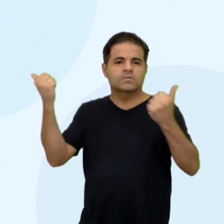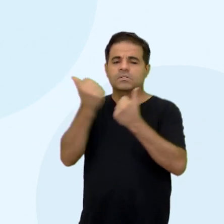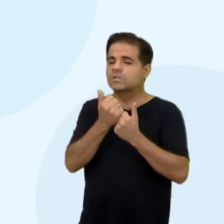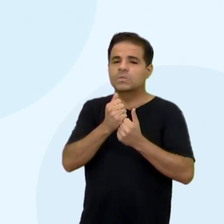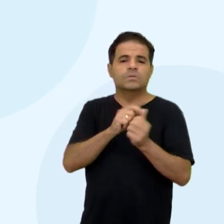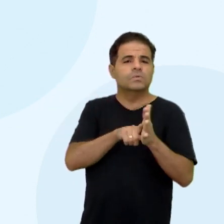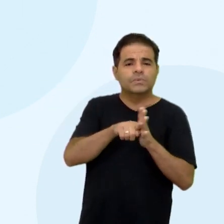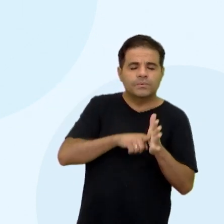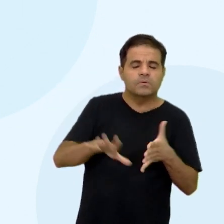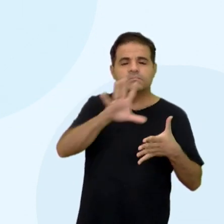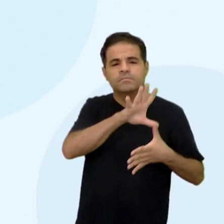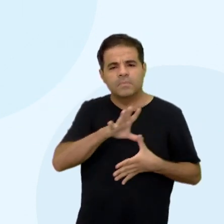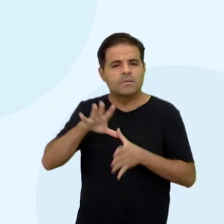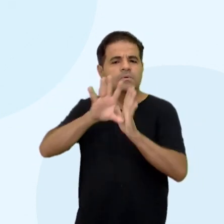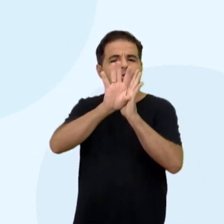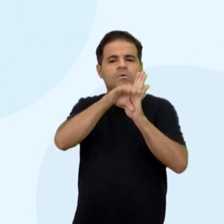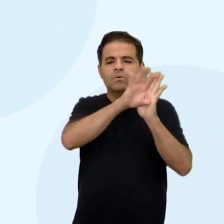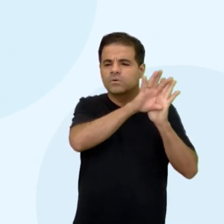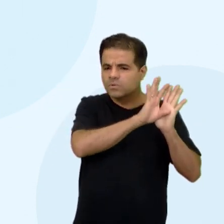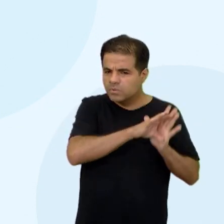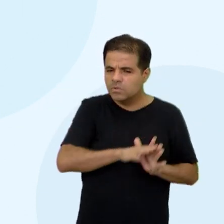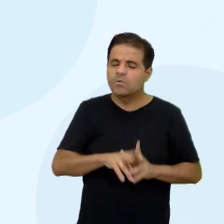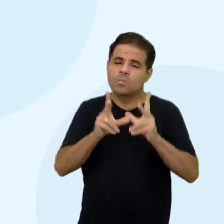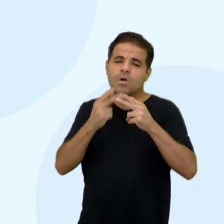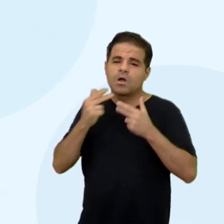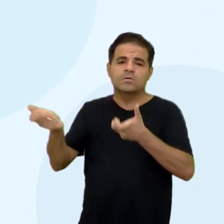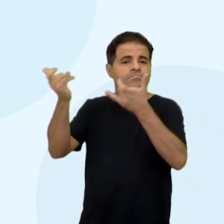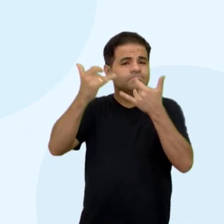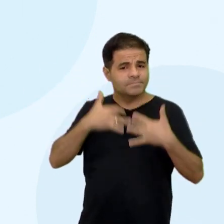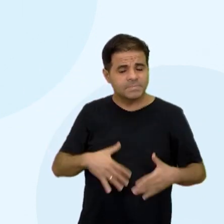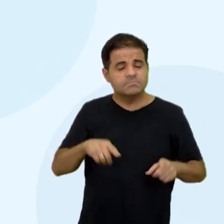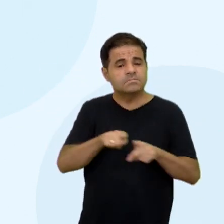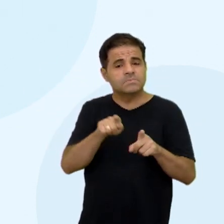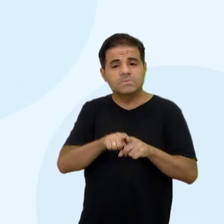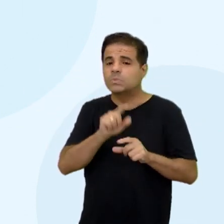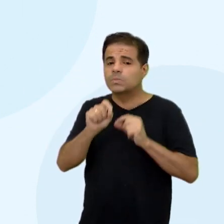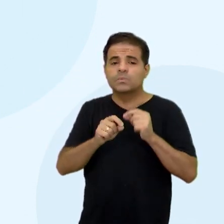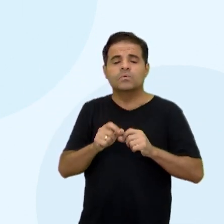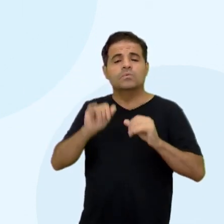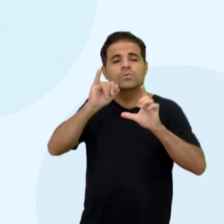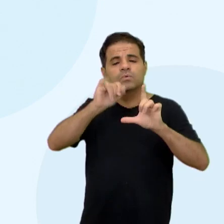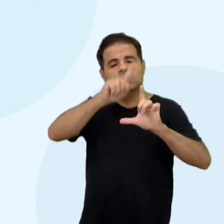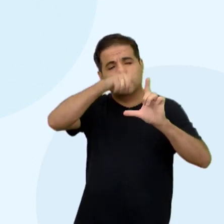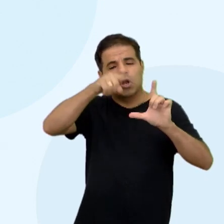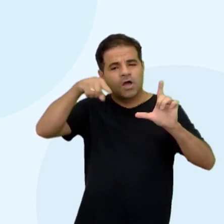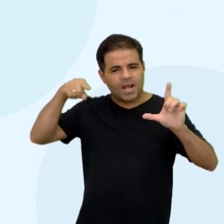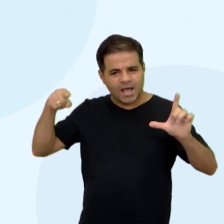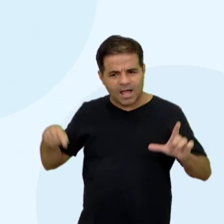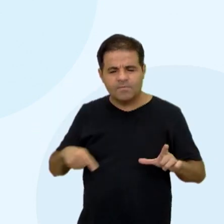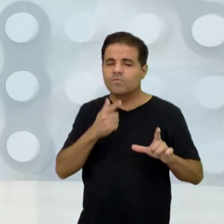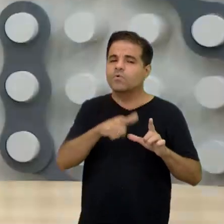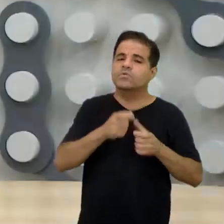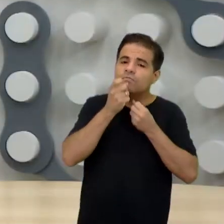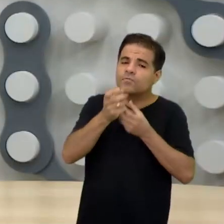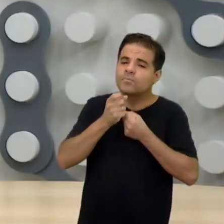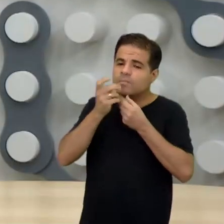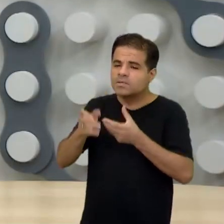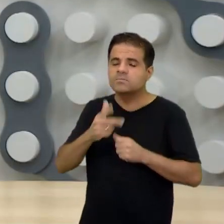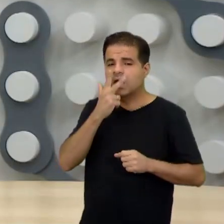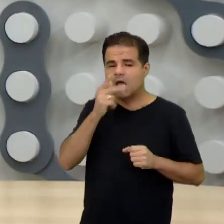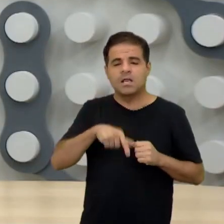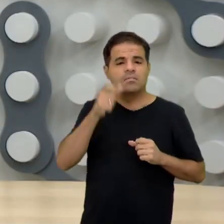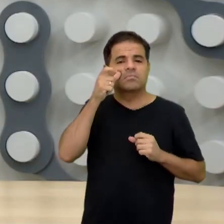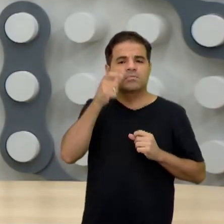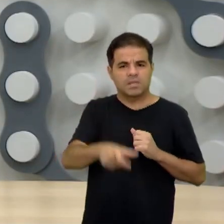esquema, um mapa conceitual, ou mapa mental, né, como a gente fala, e ou infográfico e outros que você achar que é